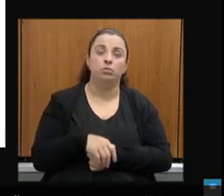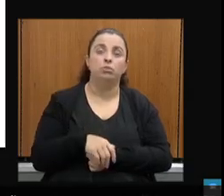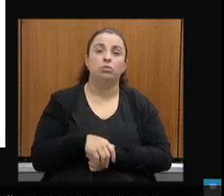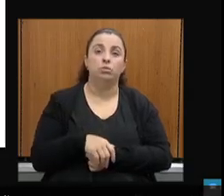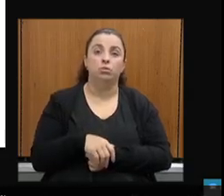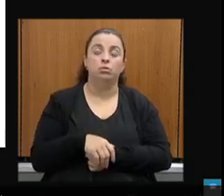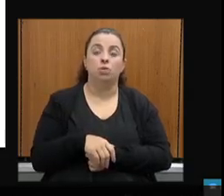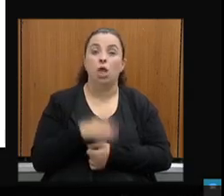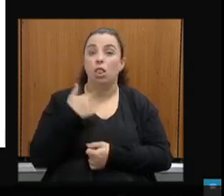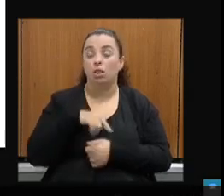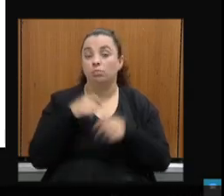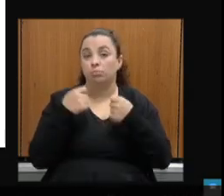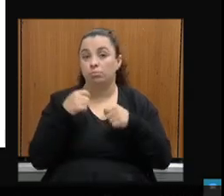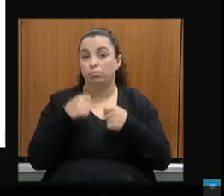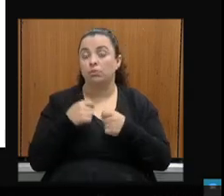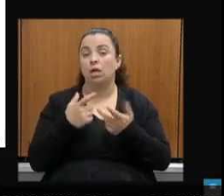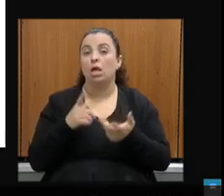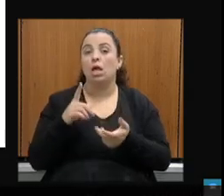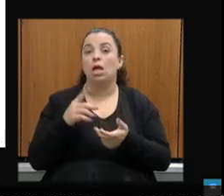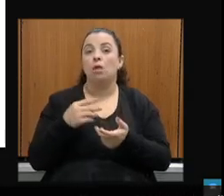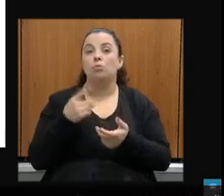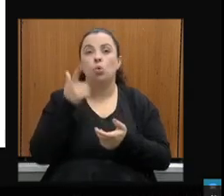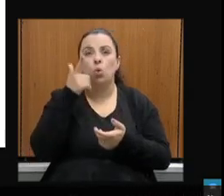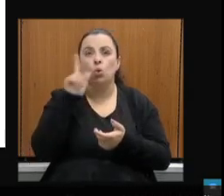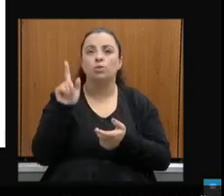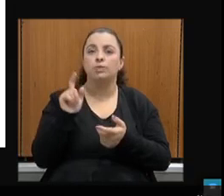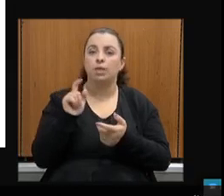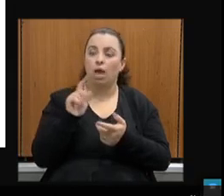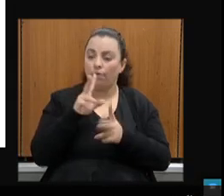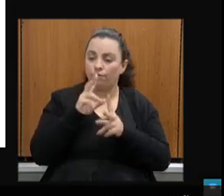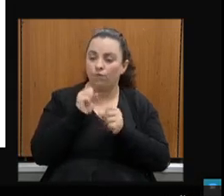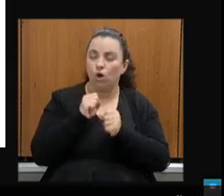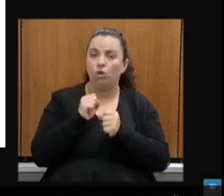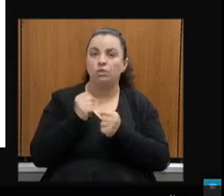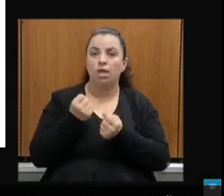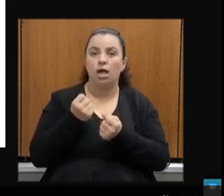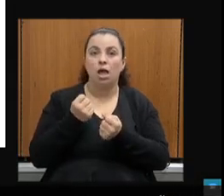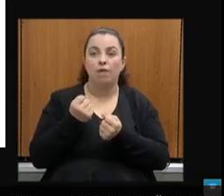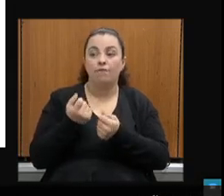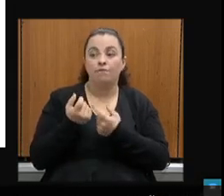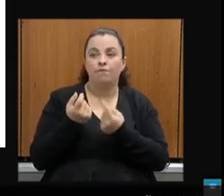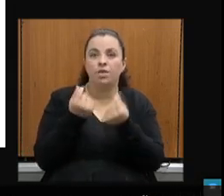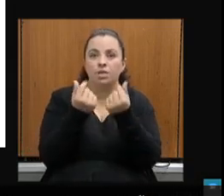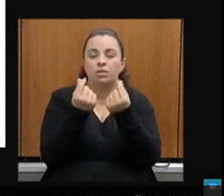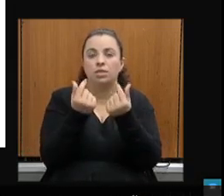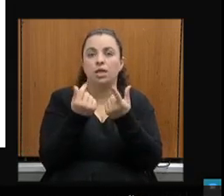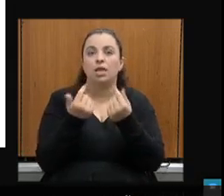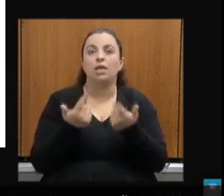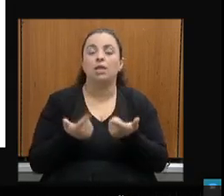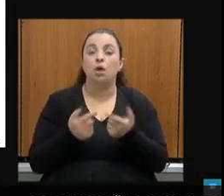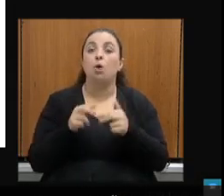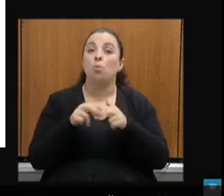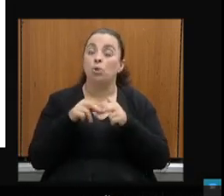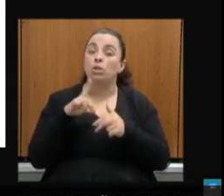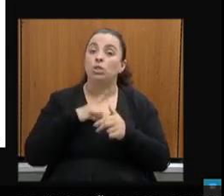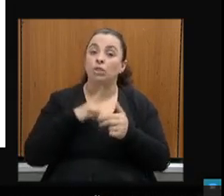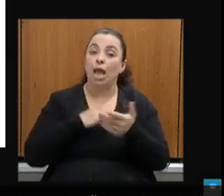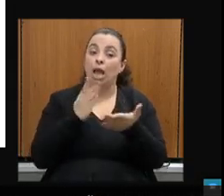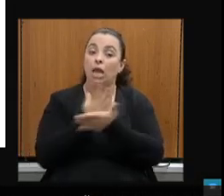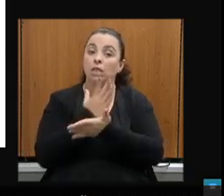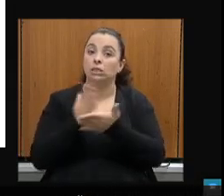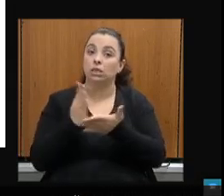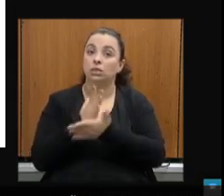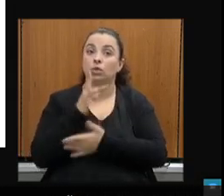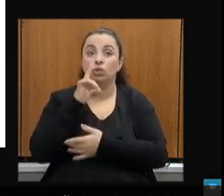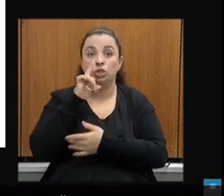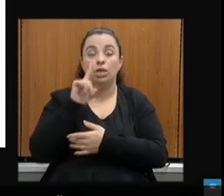também precisa buscar alavancagem financeira E para isso né o rating é a classificação de risco é muito